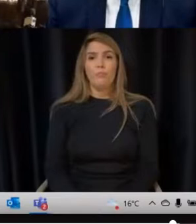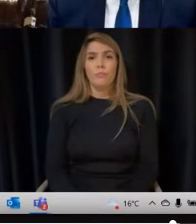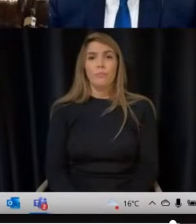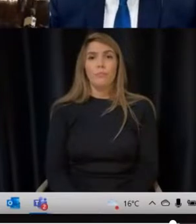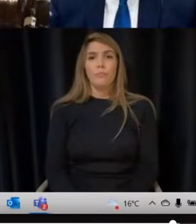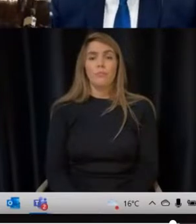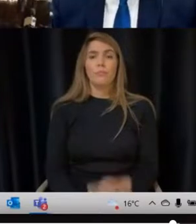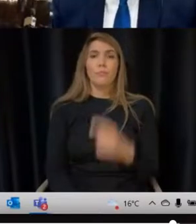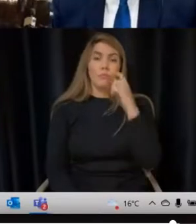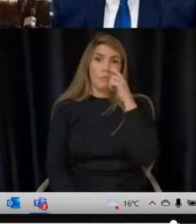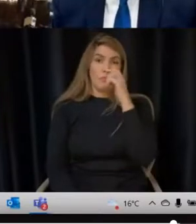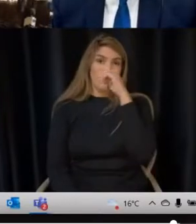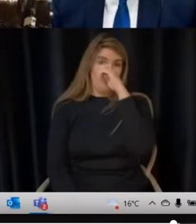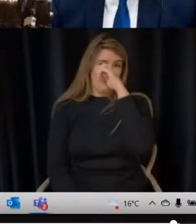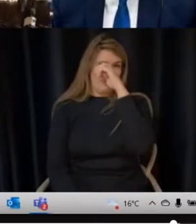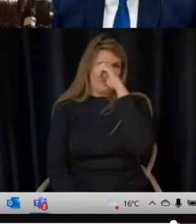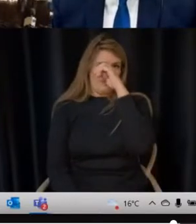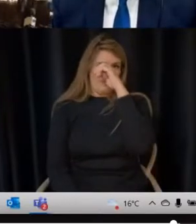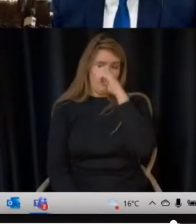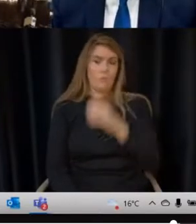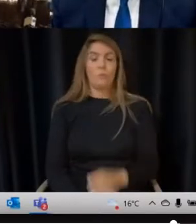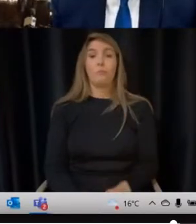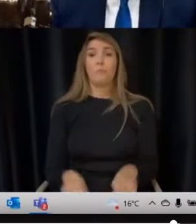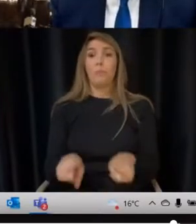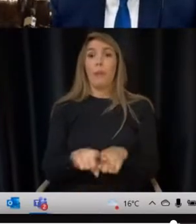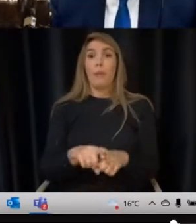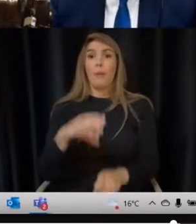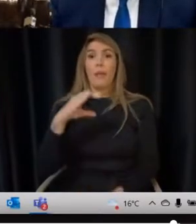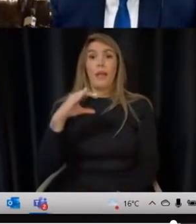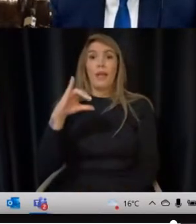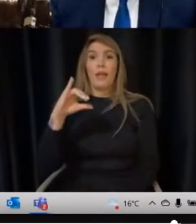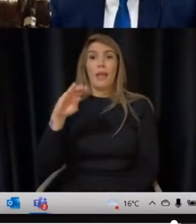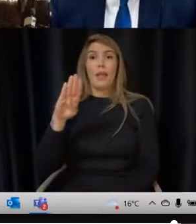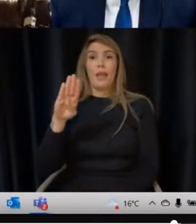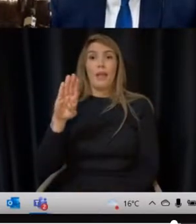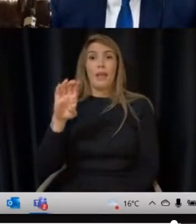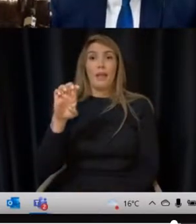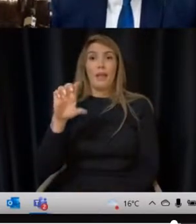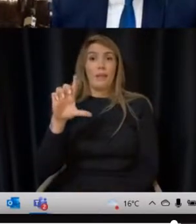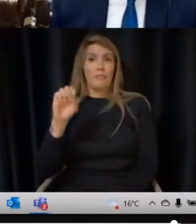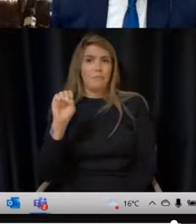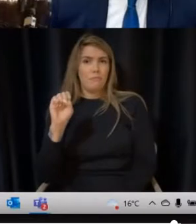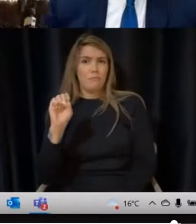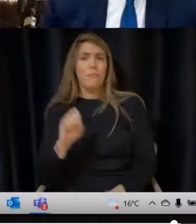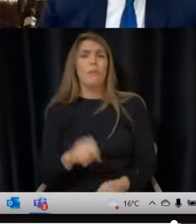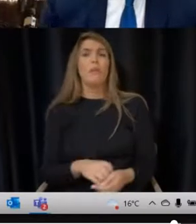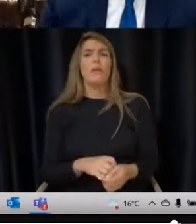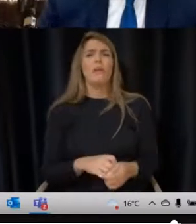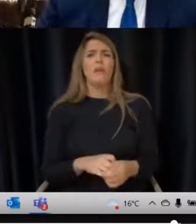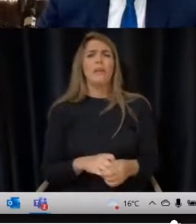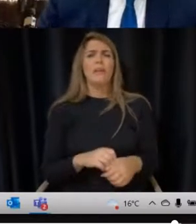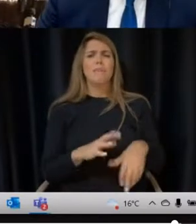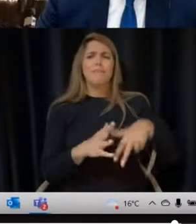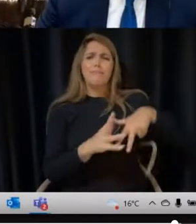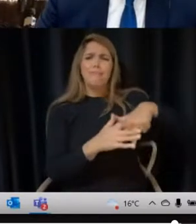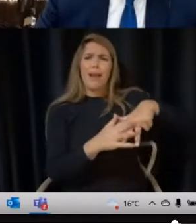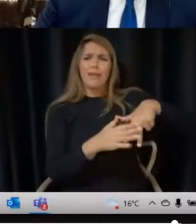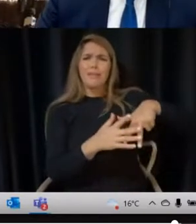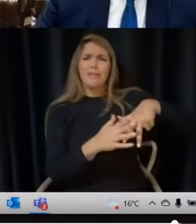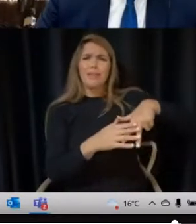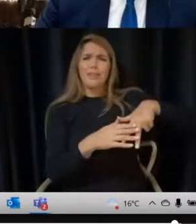implantado. Maravilha. Cibele Cremasco Ciccone, da comarca de Leme. Pacientes que morrem de câncer podem ser doadores?